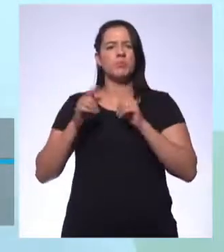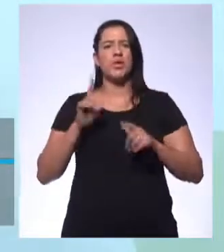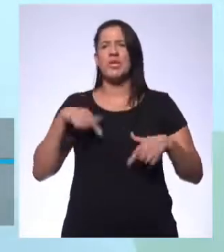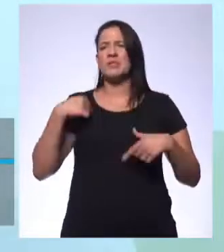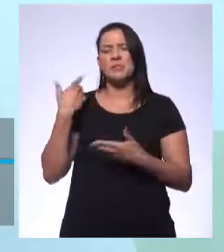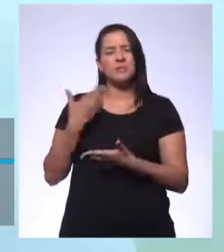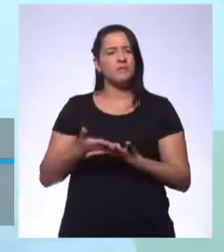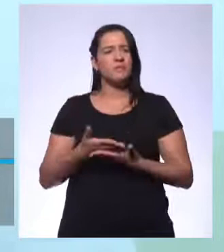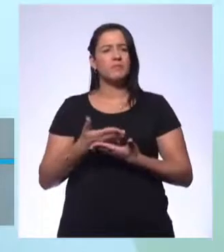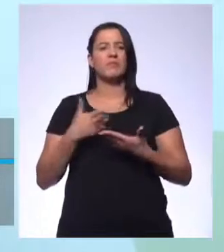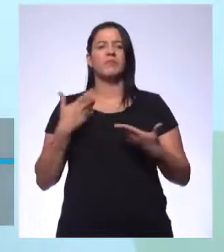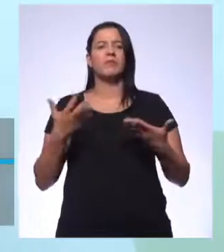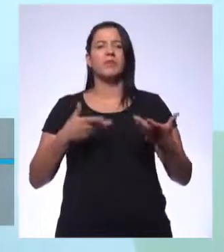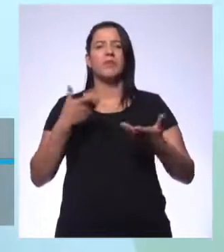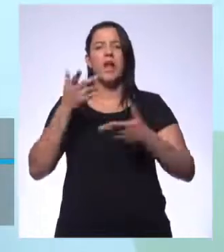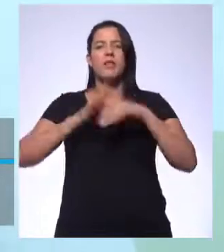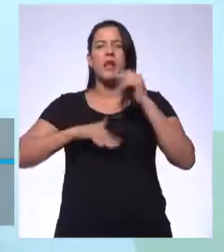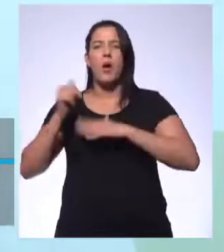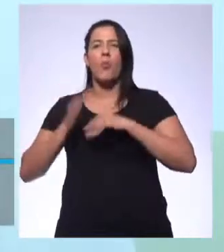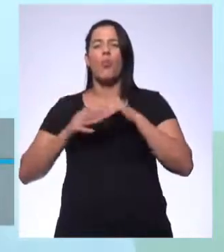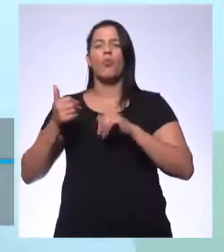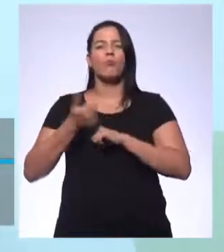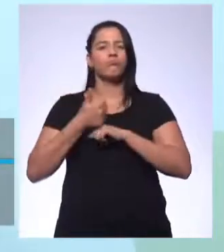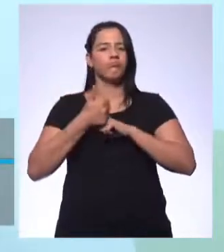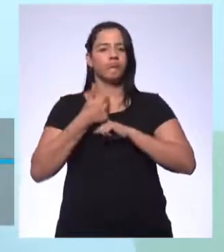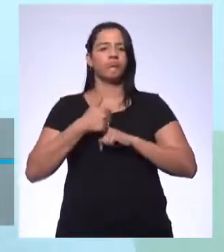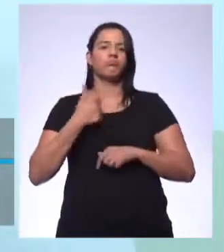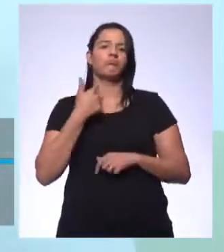dando conta da qualidade. E é isso que